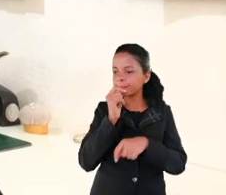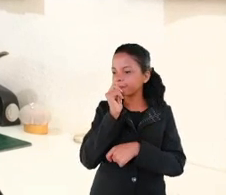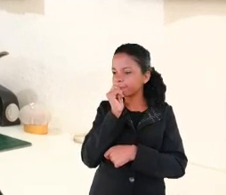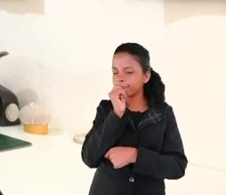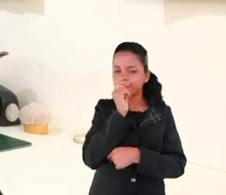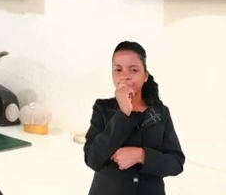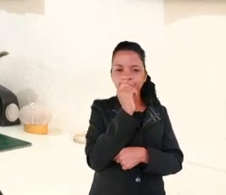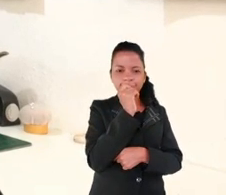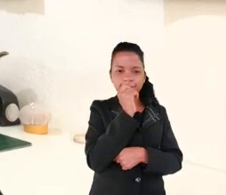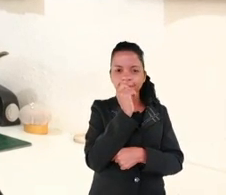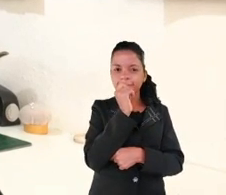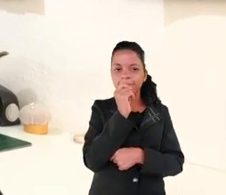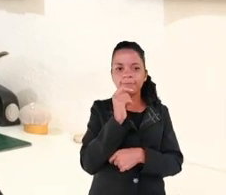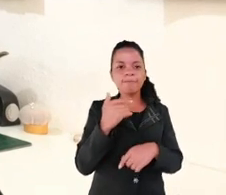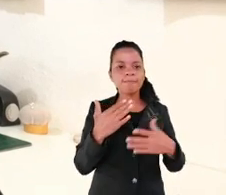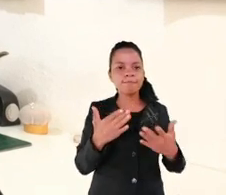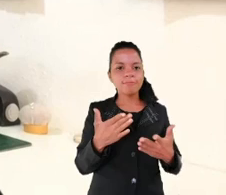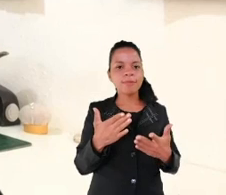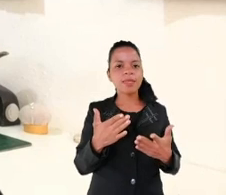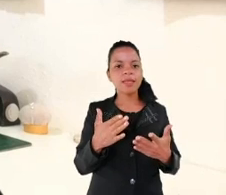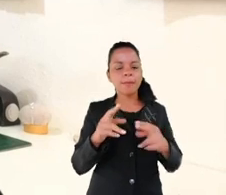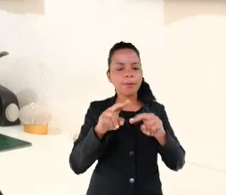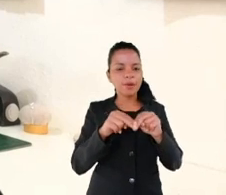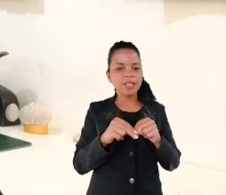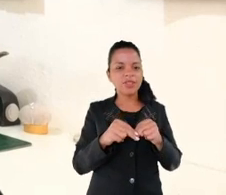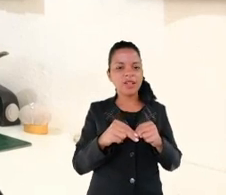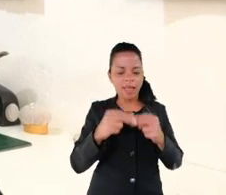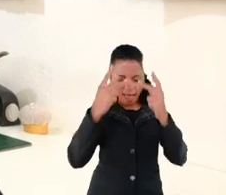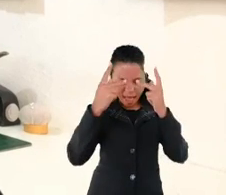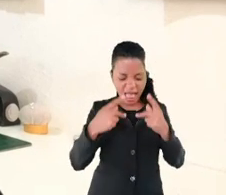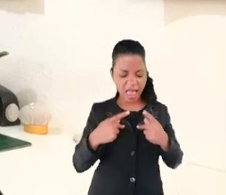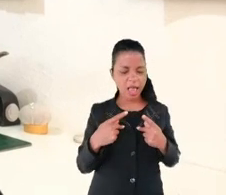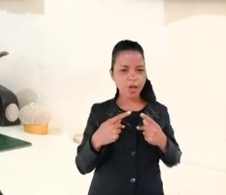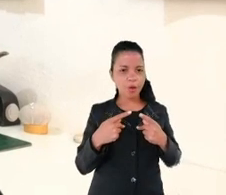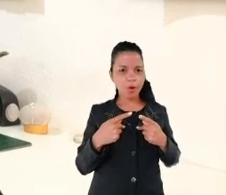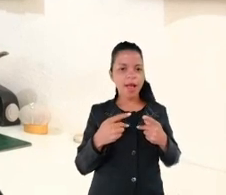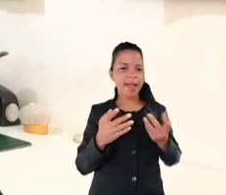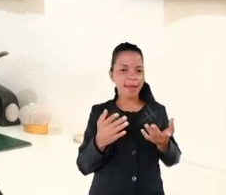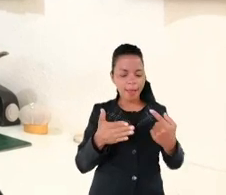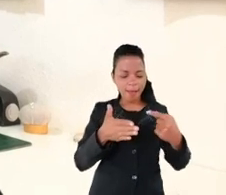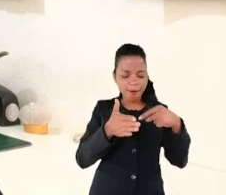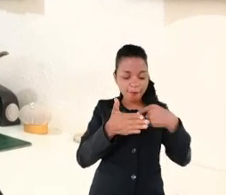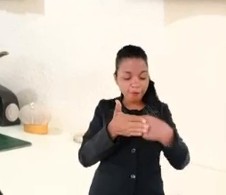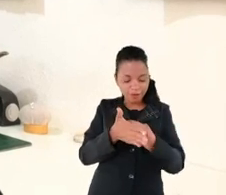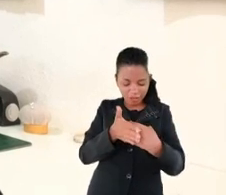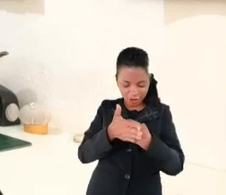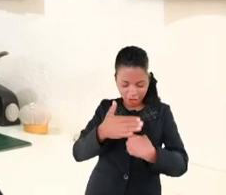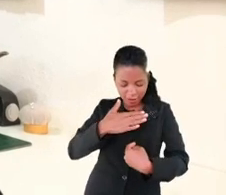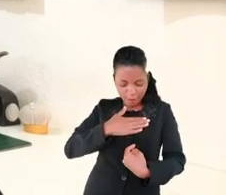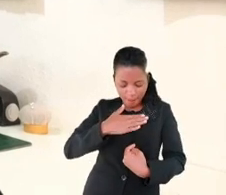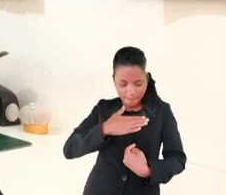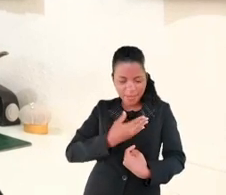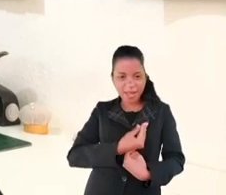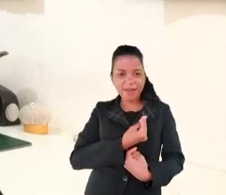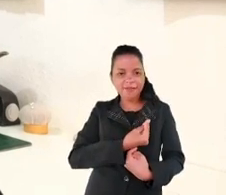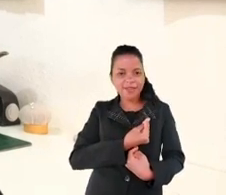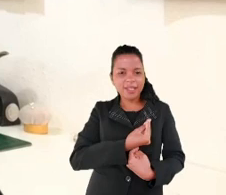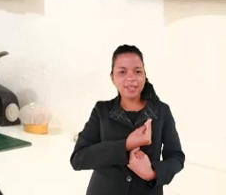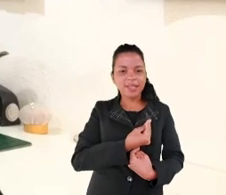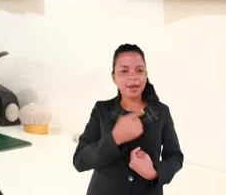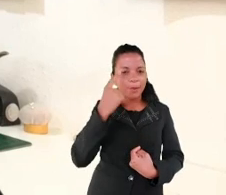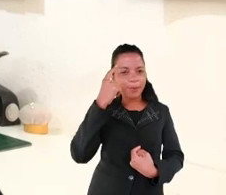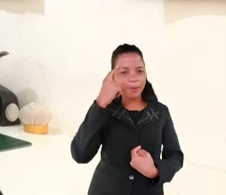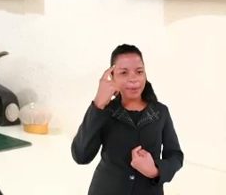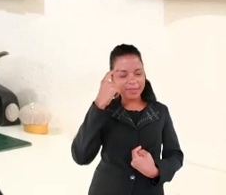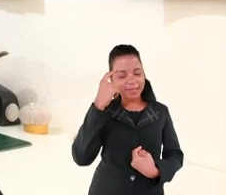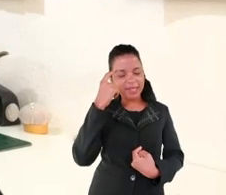E por falar muito do eu, do ego, do autoconhecimento, da autoimagem, eu achei que uma obra que fala sobre o